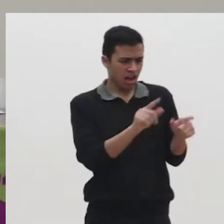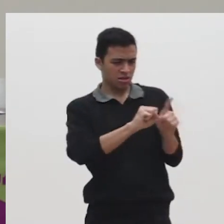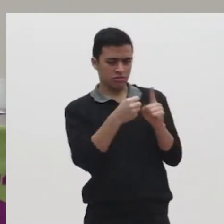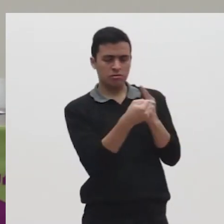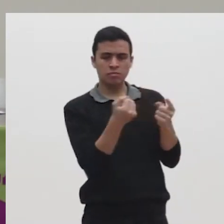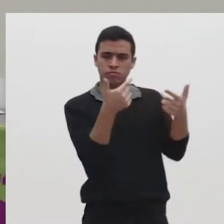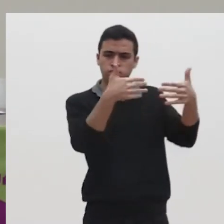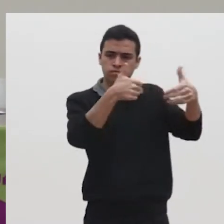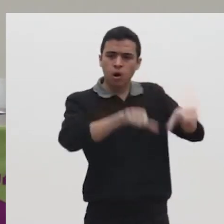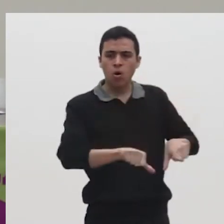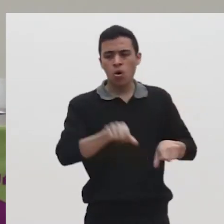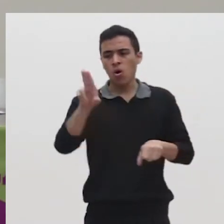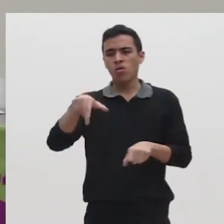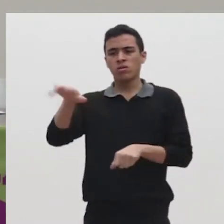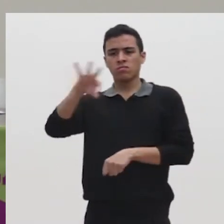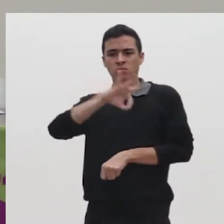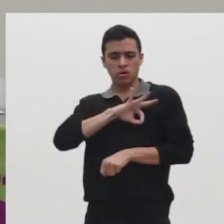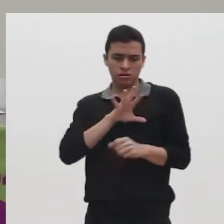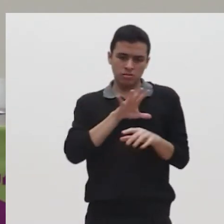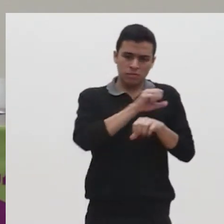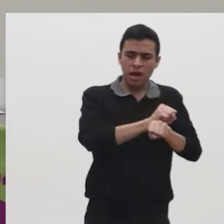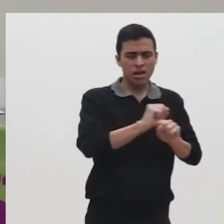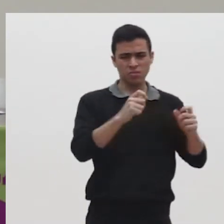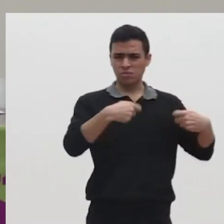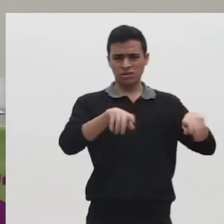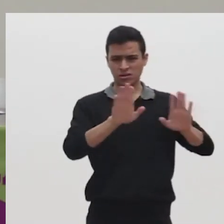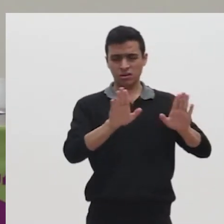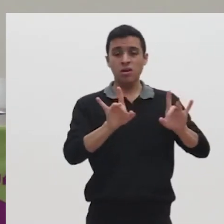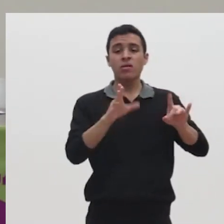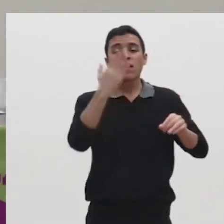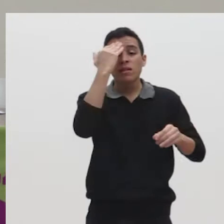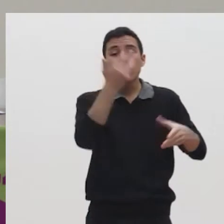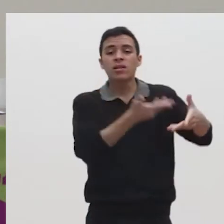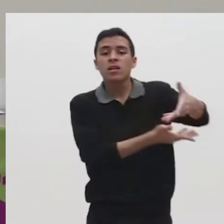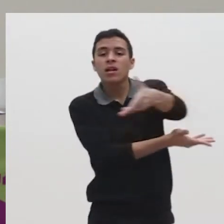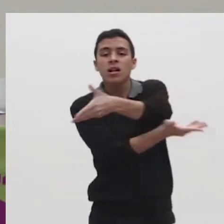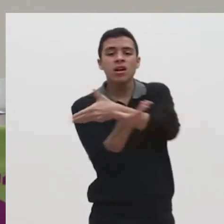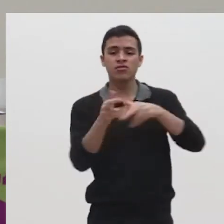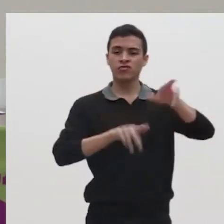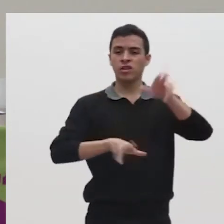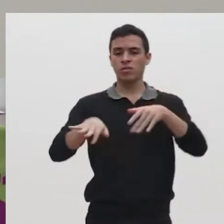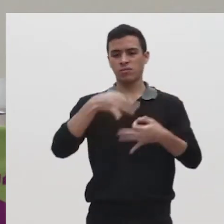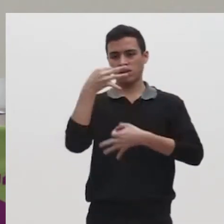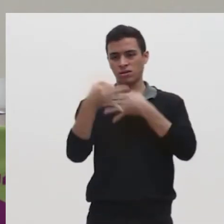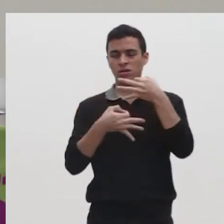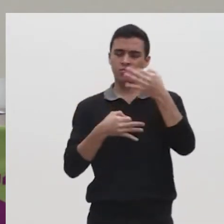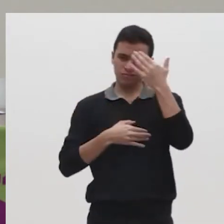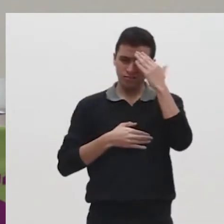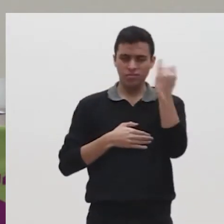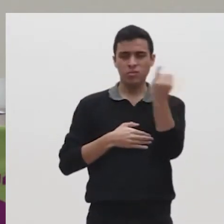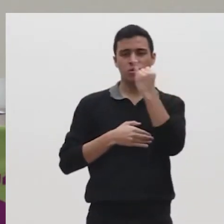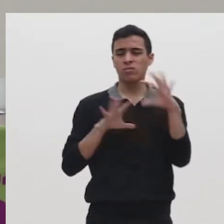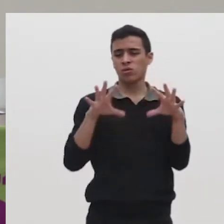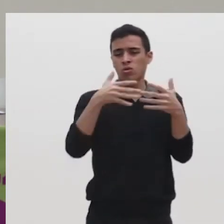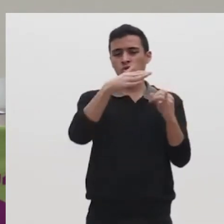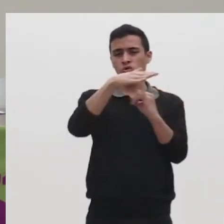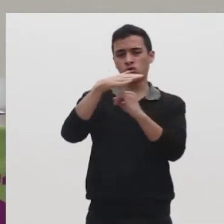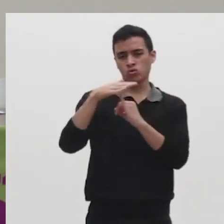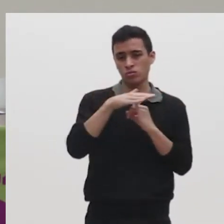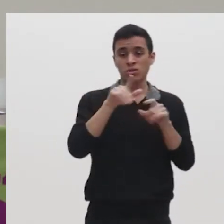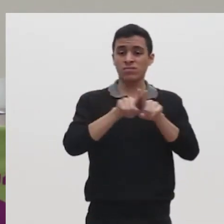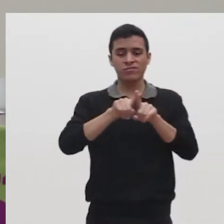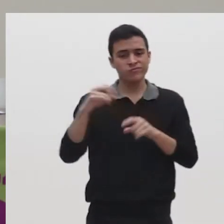não judicializando movimento estudantil, sabendo conviver na divergência. Isso é uma coisa importante para todas as entidades debates e é uma